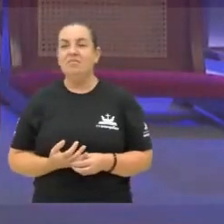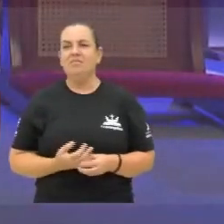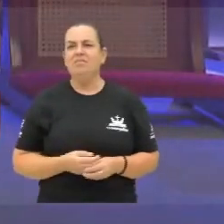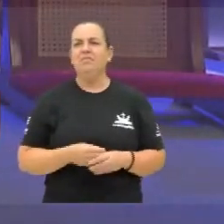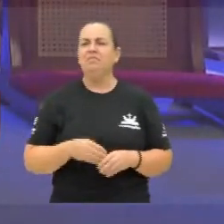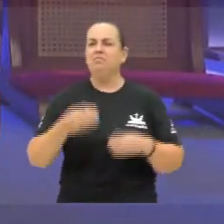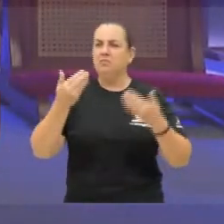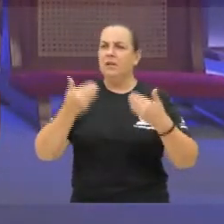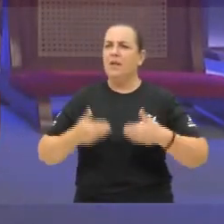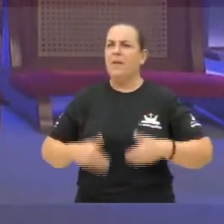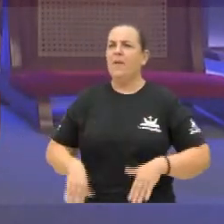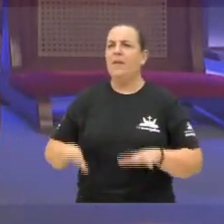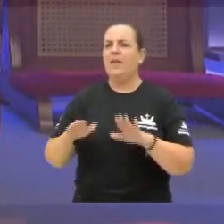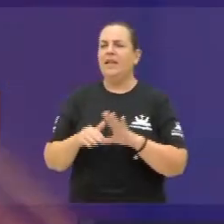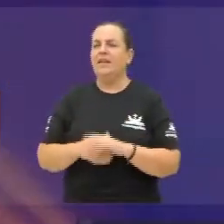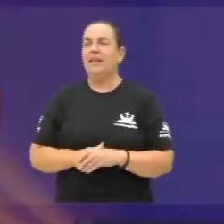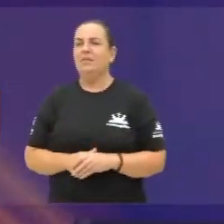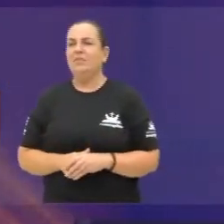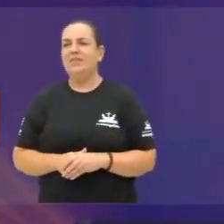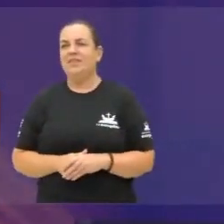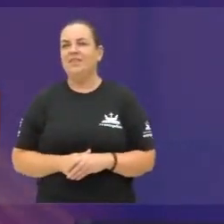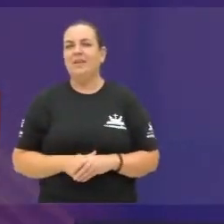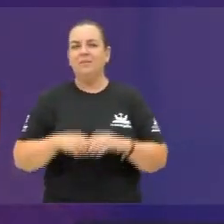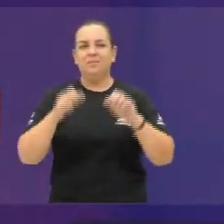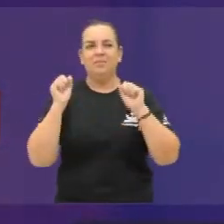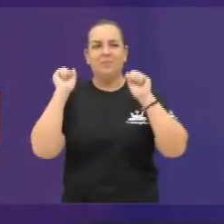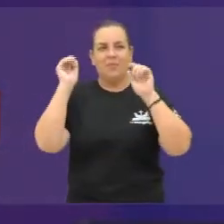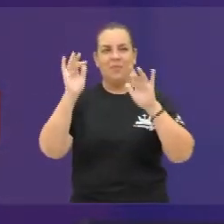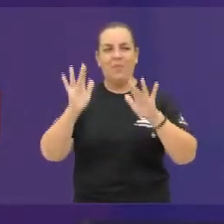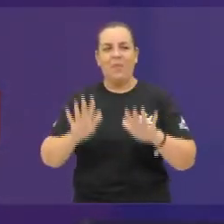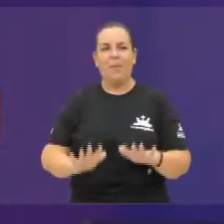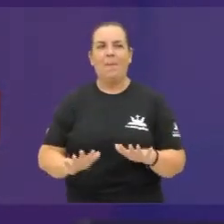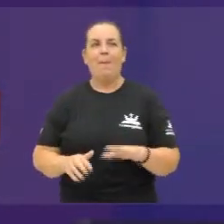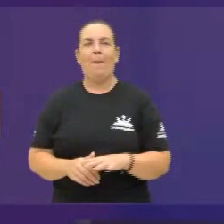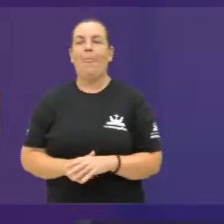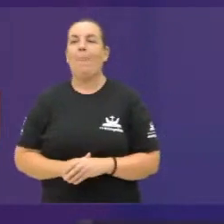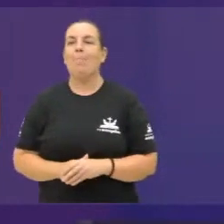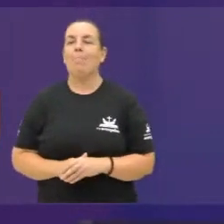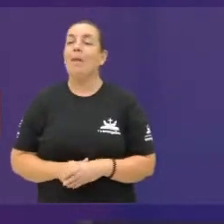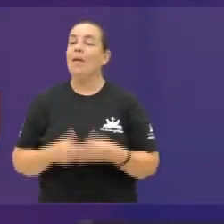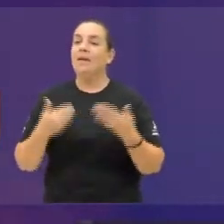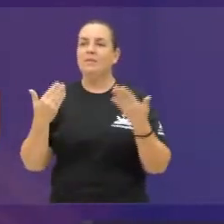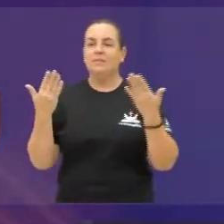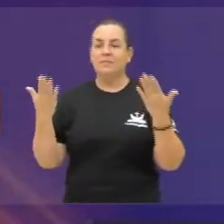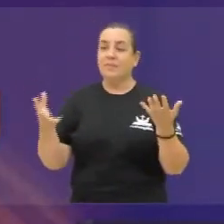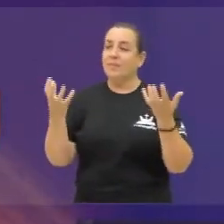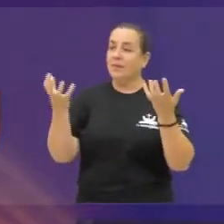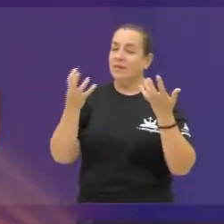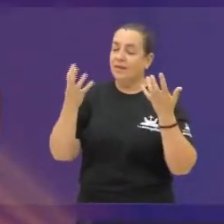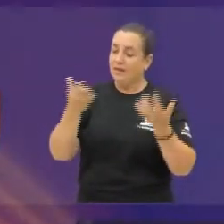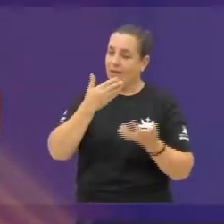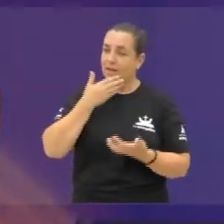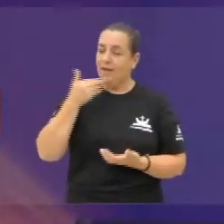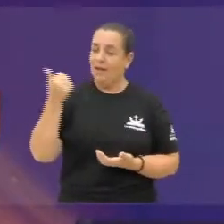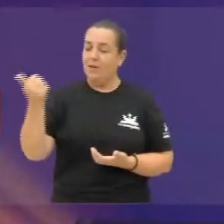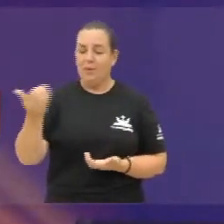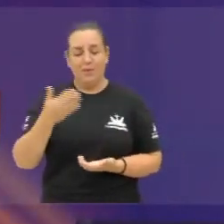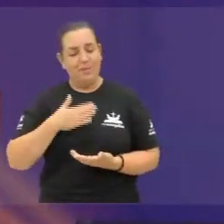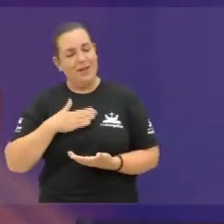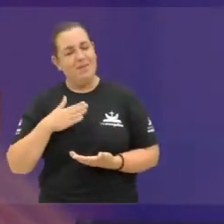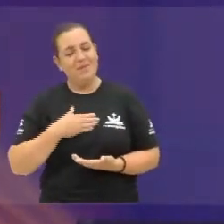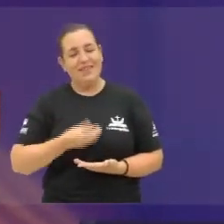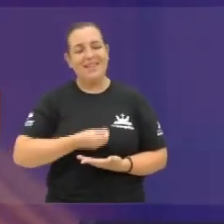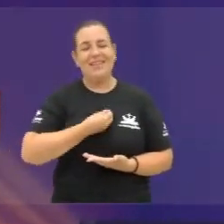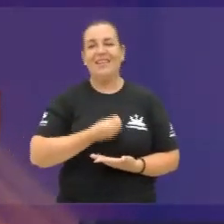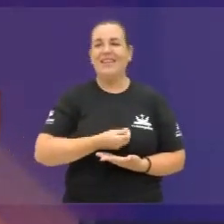Sou abençoado, sou abençoado. Tenho o melhor, tenho o melhor